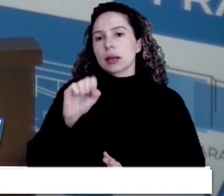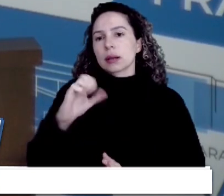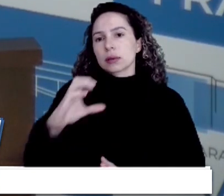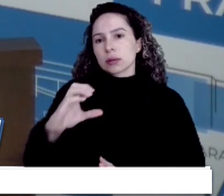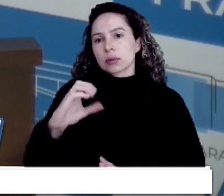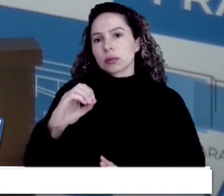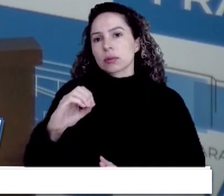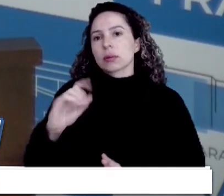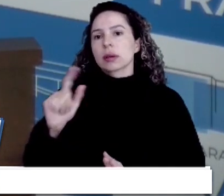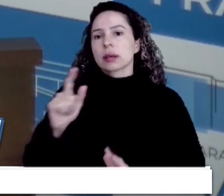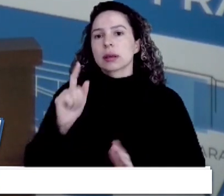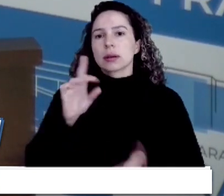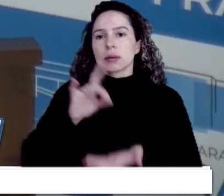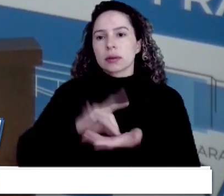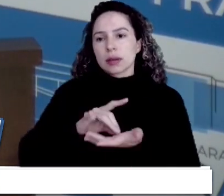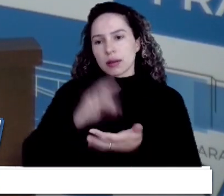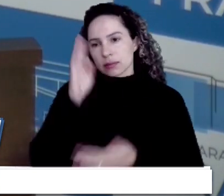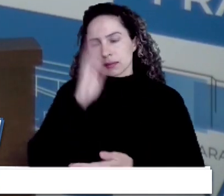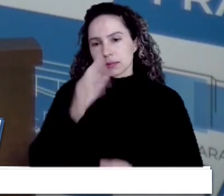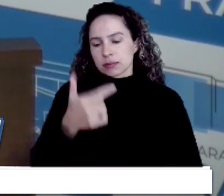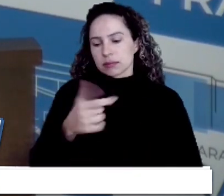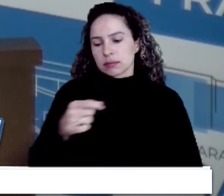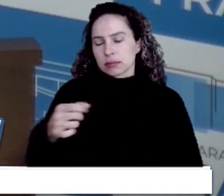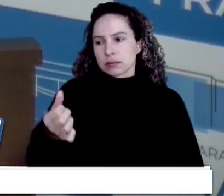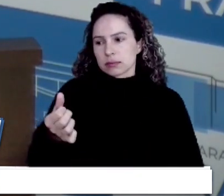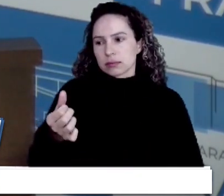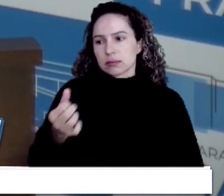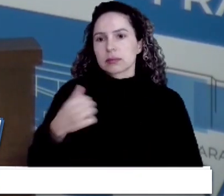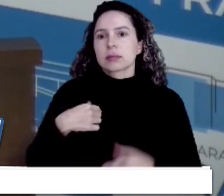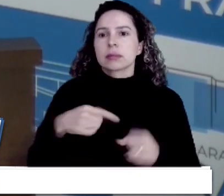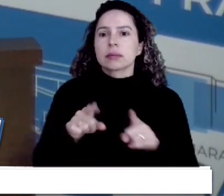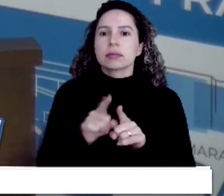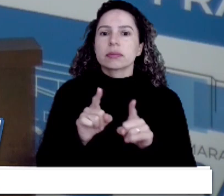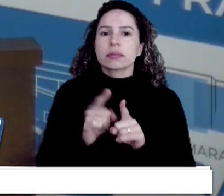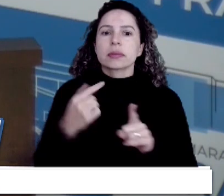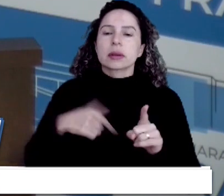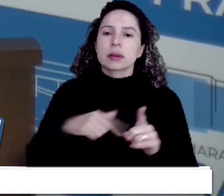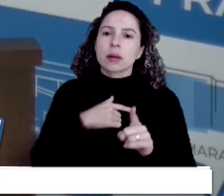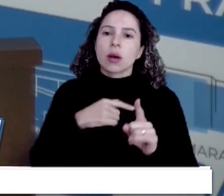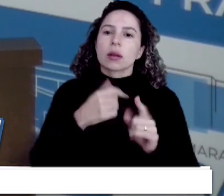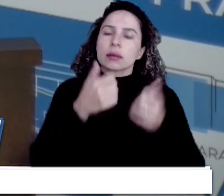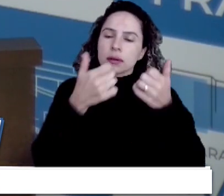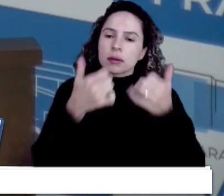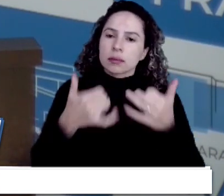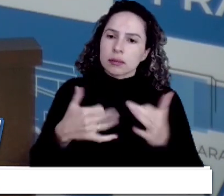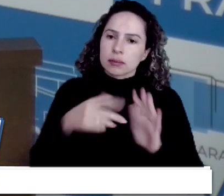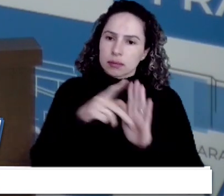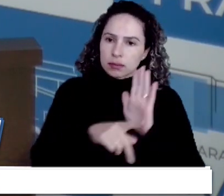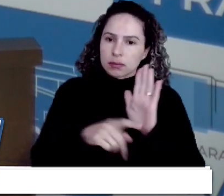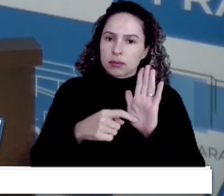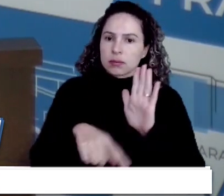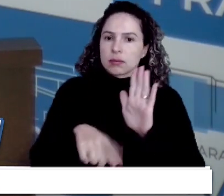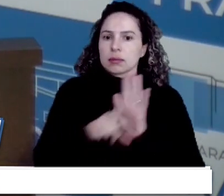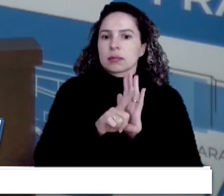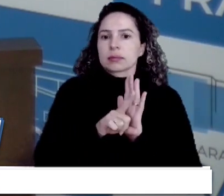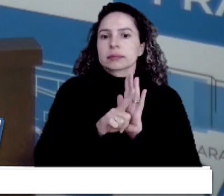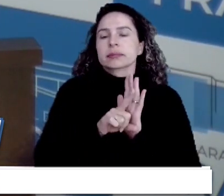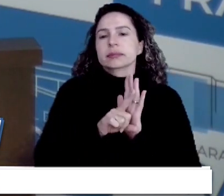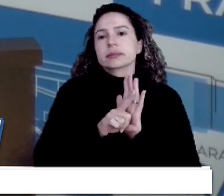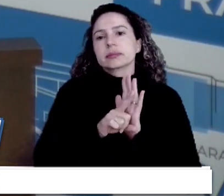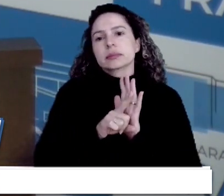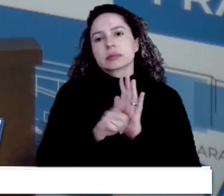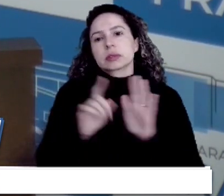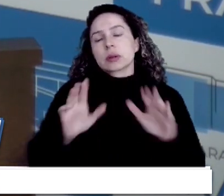Brasil em 2006. Conforme a gente descreveu no projeto de lei, o